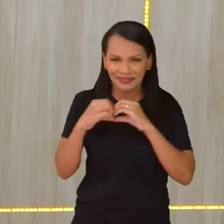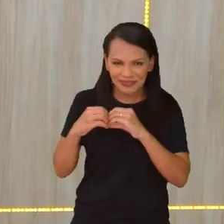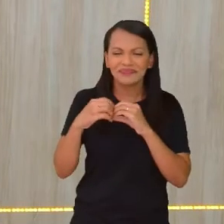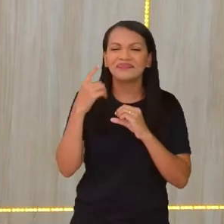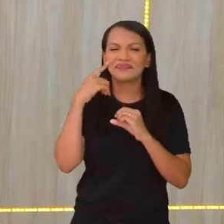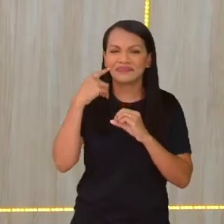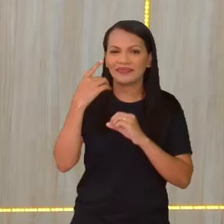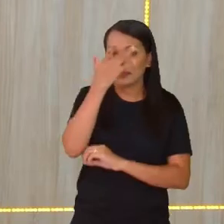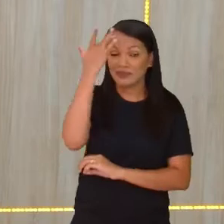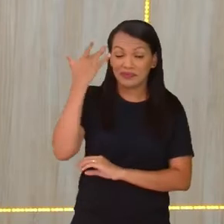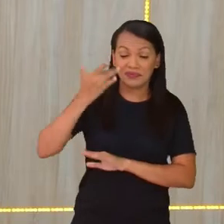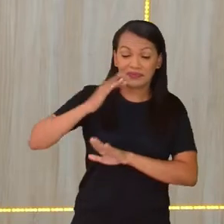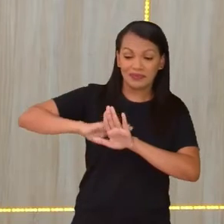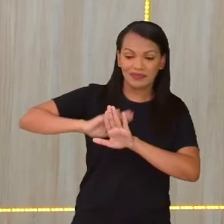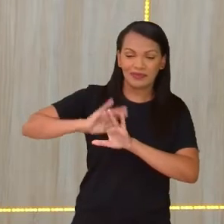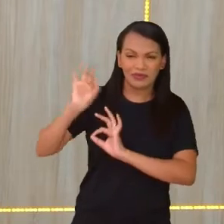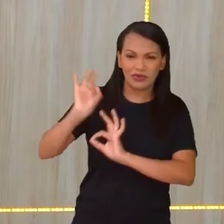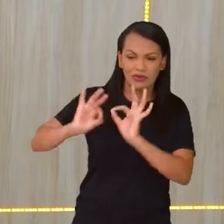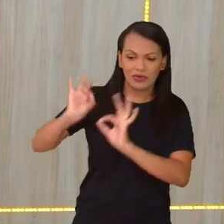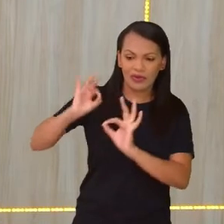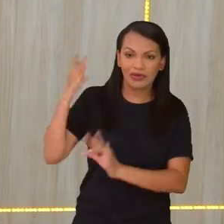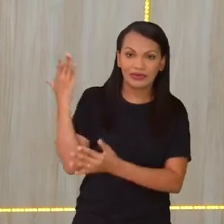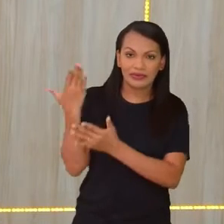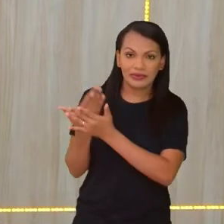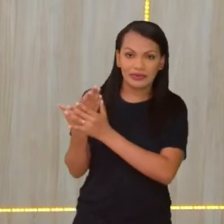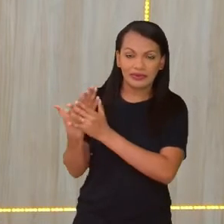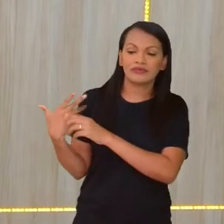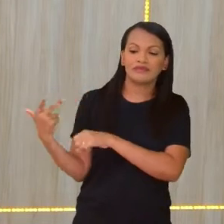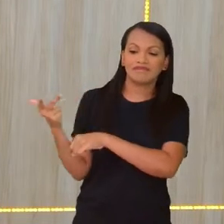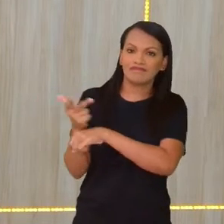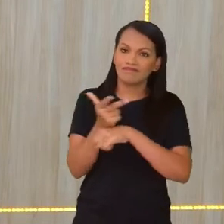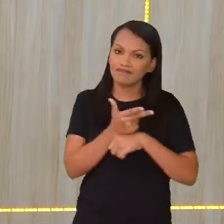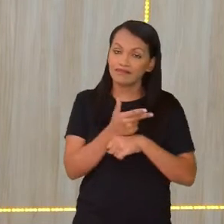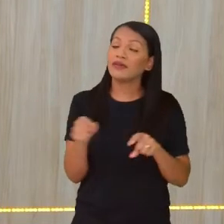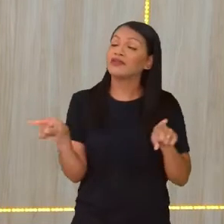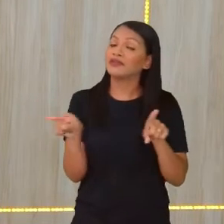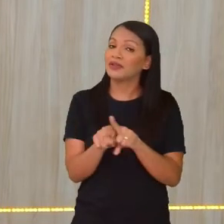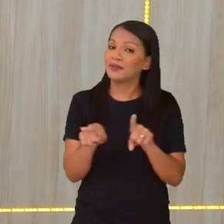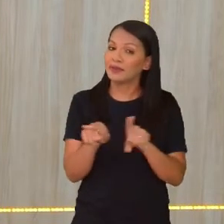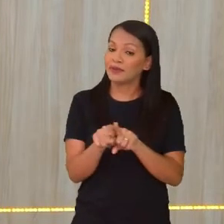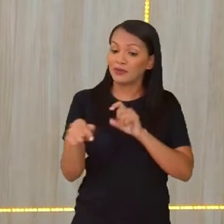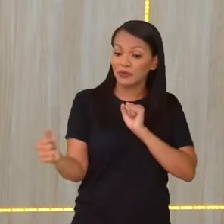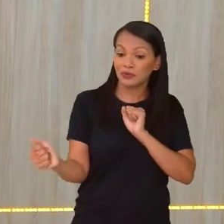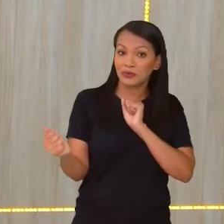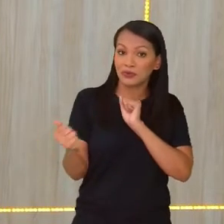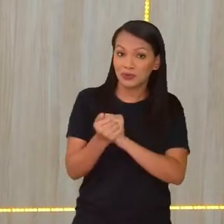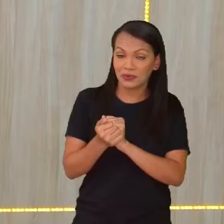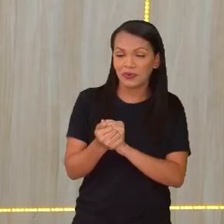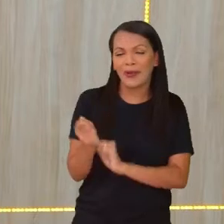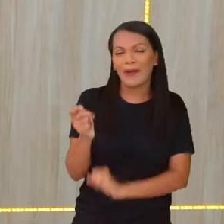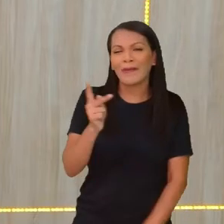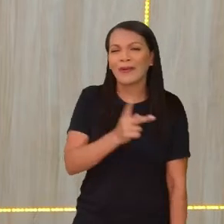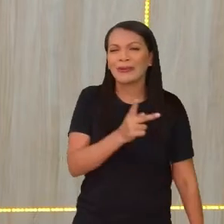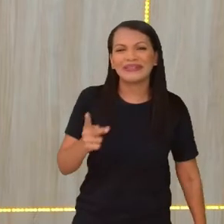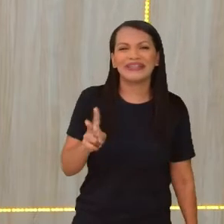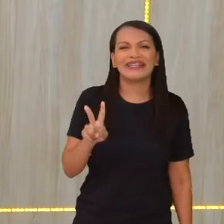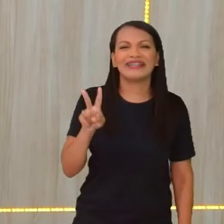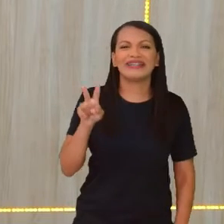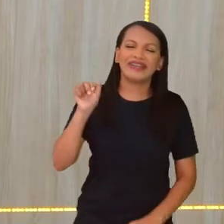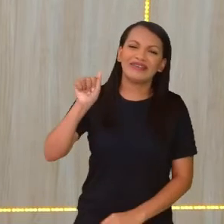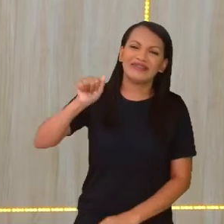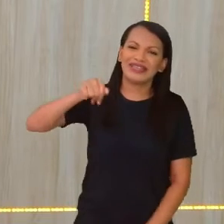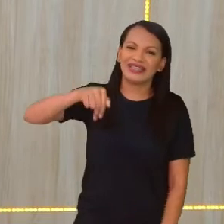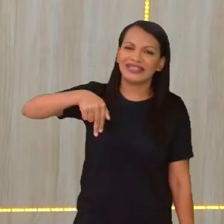também. É isso aí, ó. Tamo junto. E como eu já disse, está aqui comigo a querida professora Vanessa. E